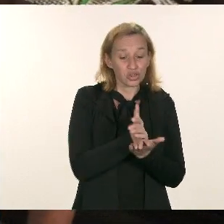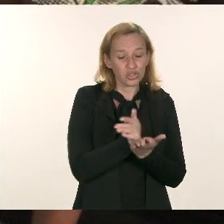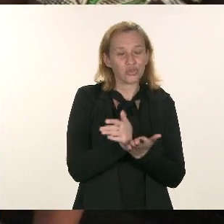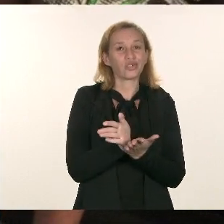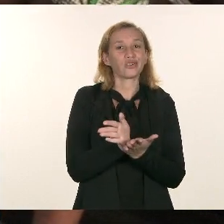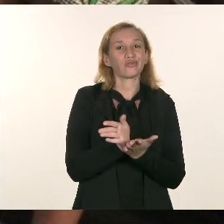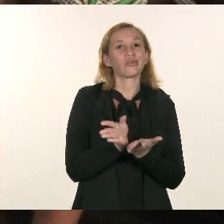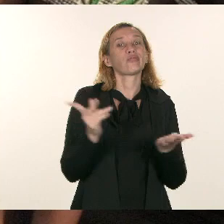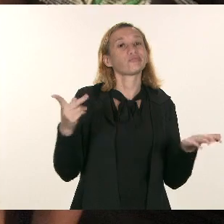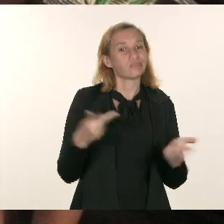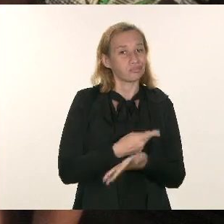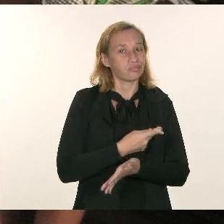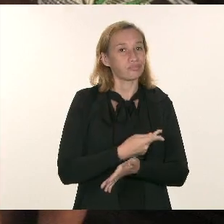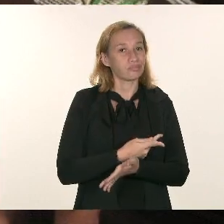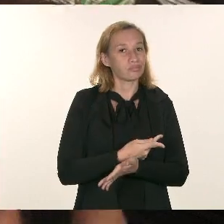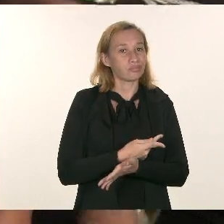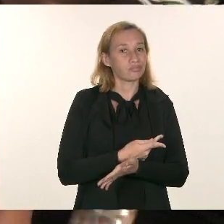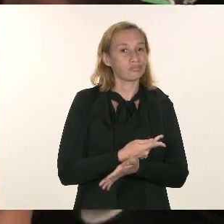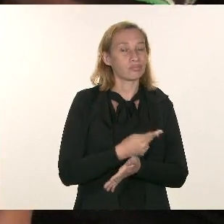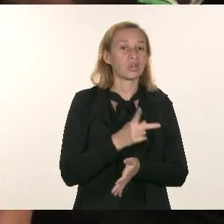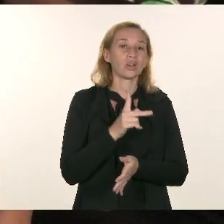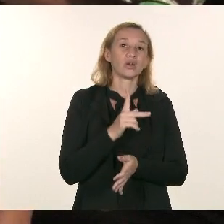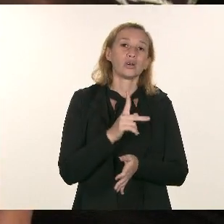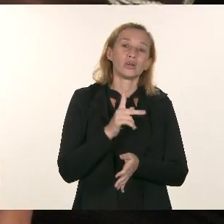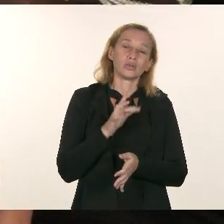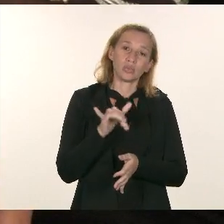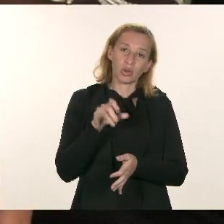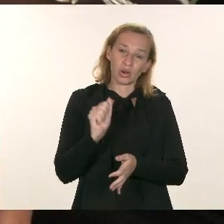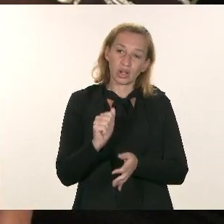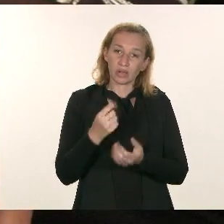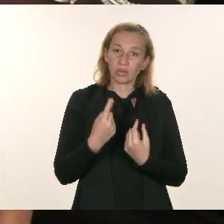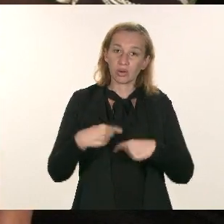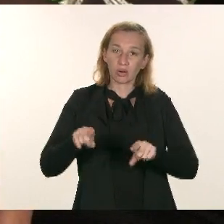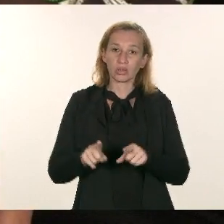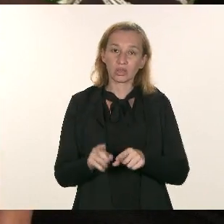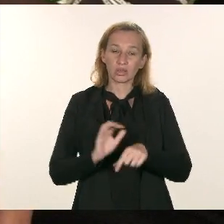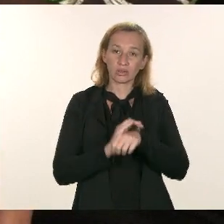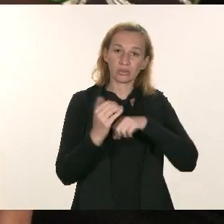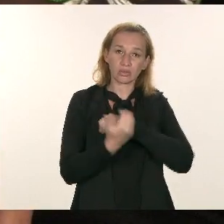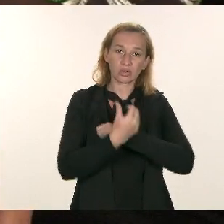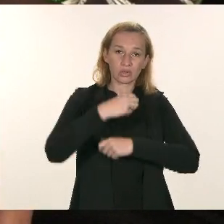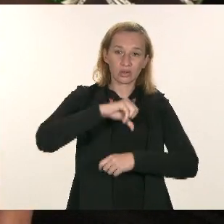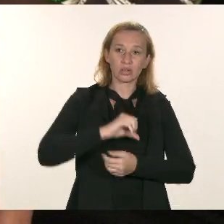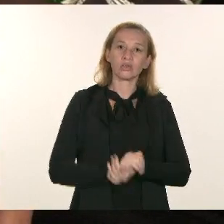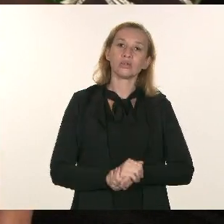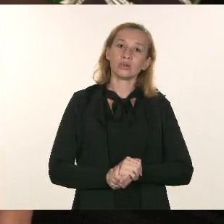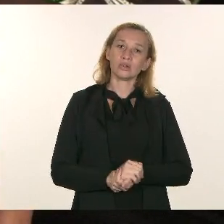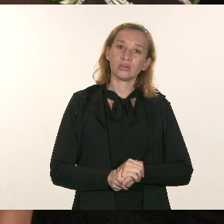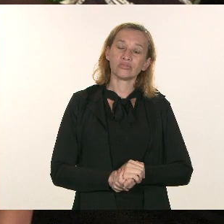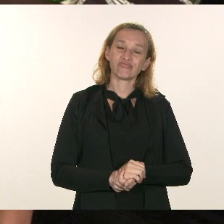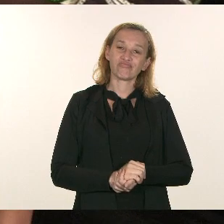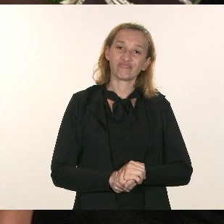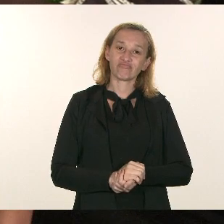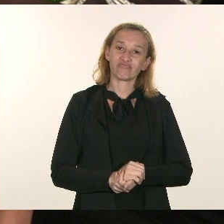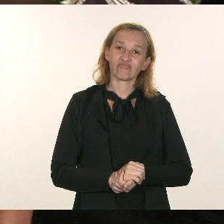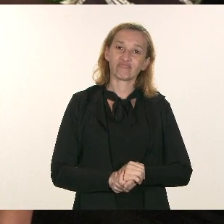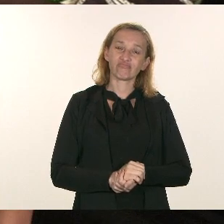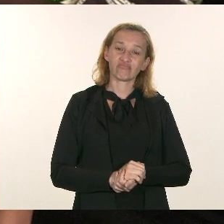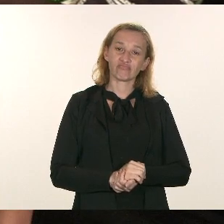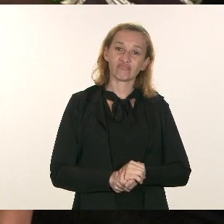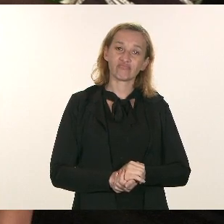vêm acontecendo no programa de imunização contra a Covid-19, é extremamente oportuno